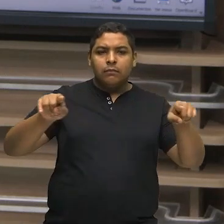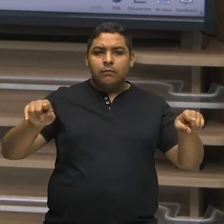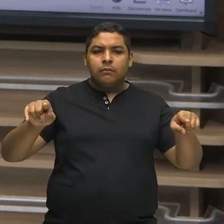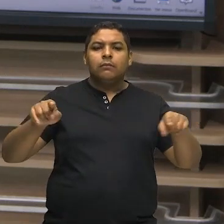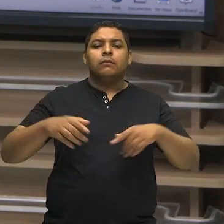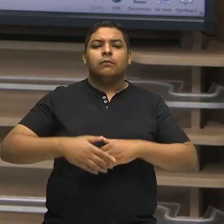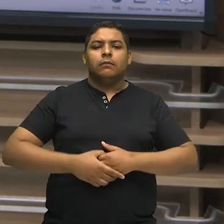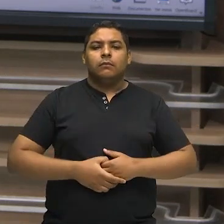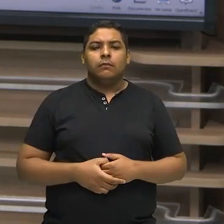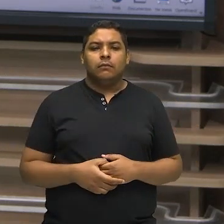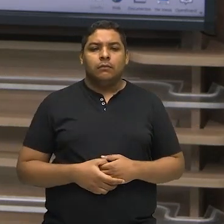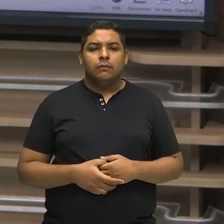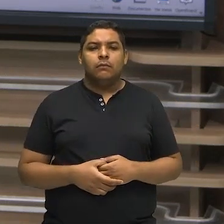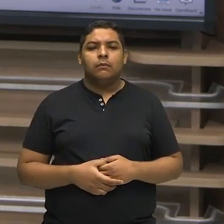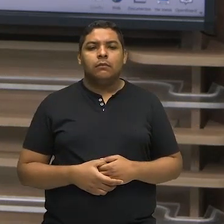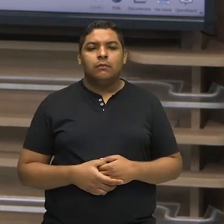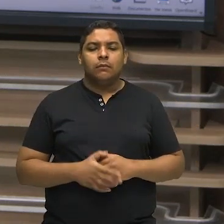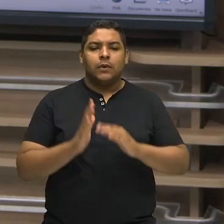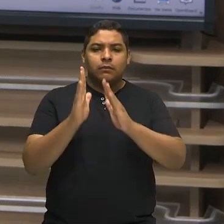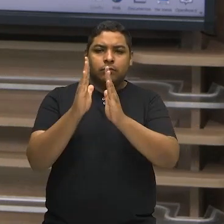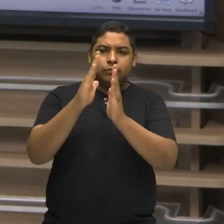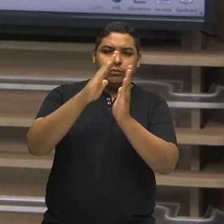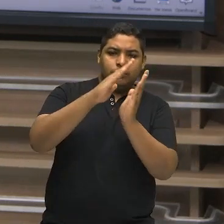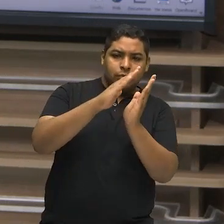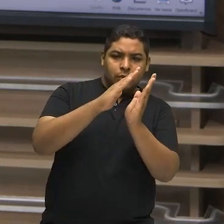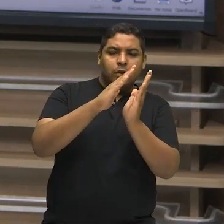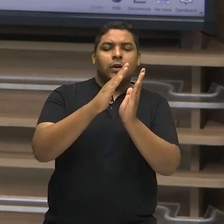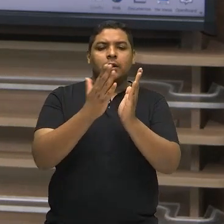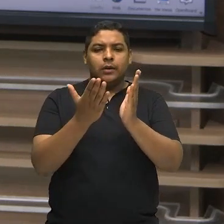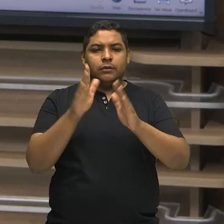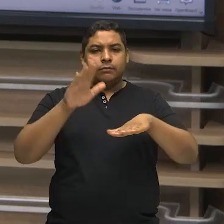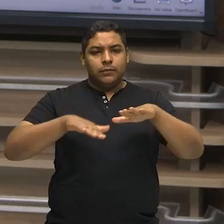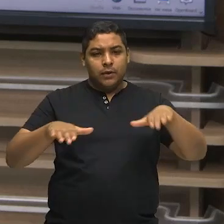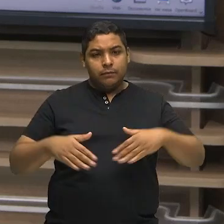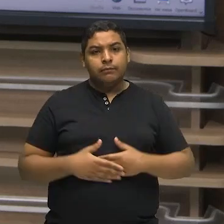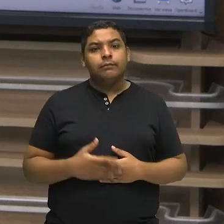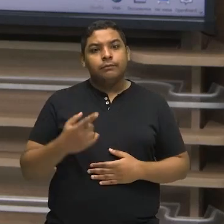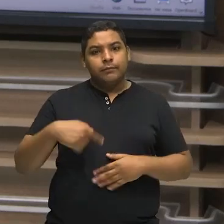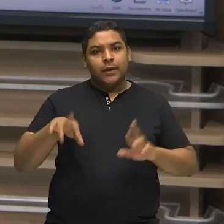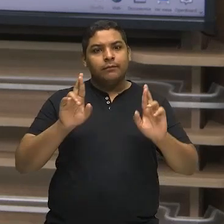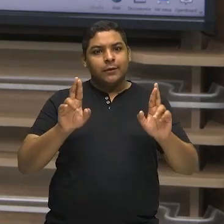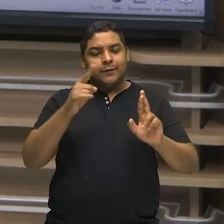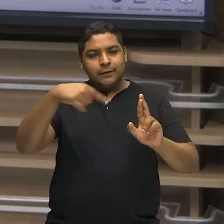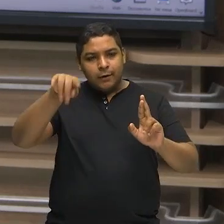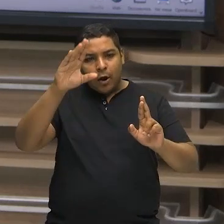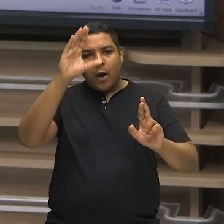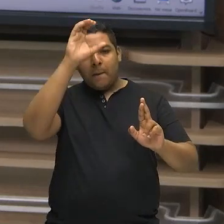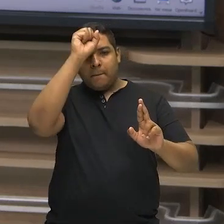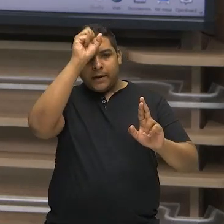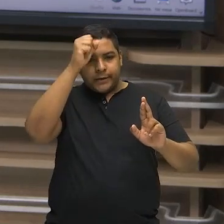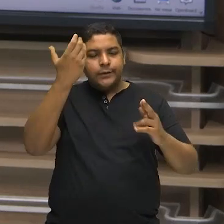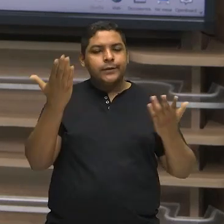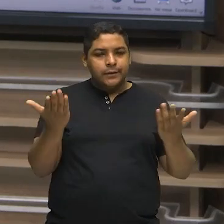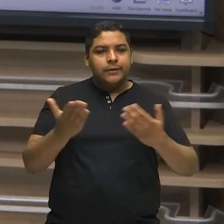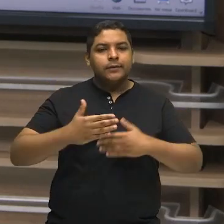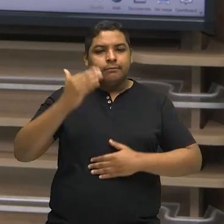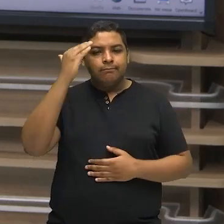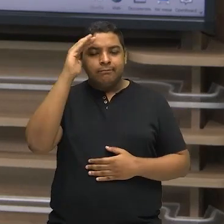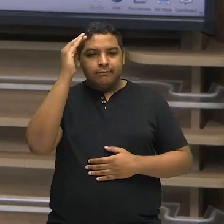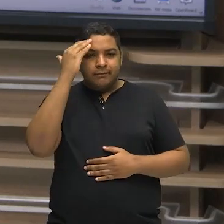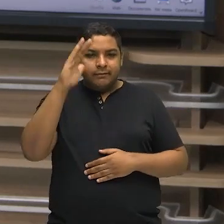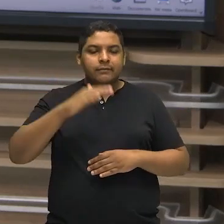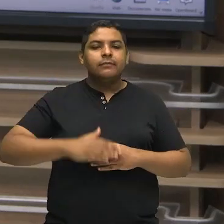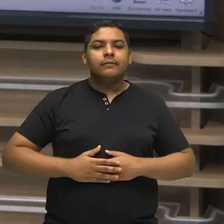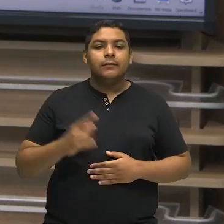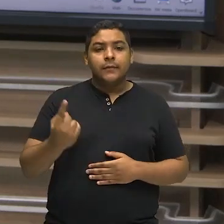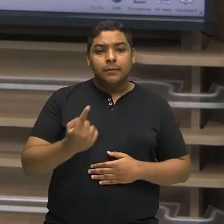ser inclinada. E espero que vocês tenham compreendido tanto o primeiro elemento gráfico, que foi a linha,